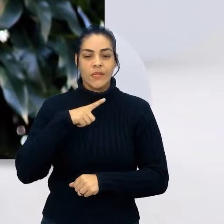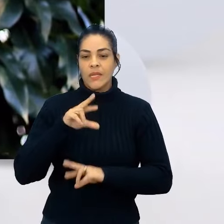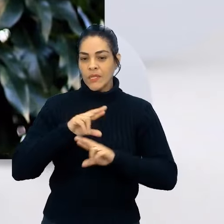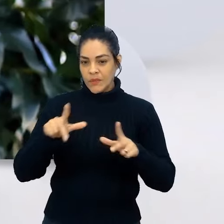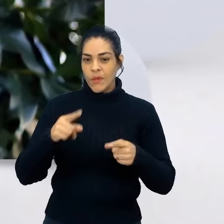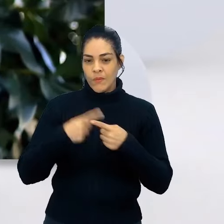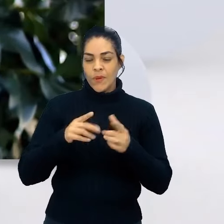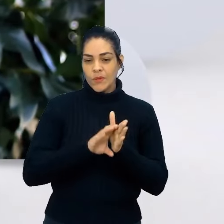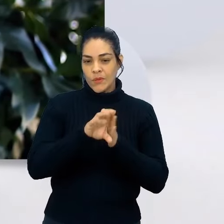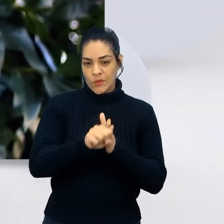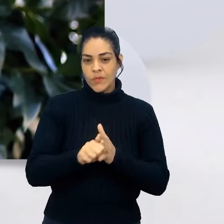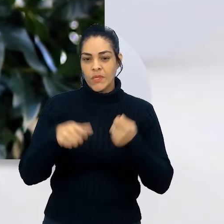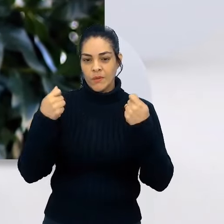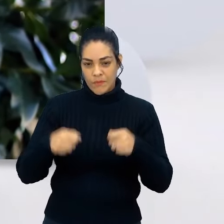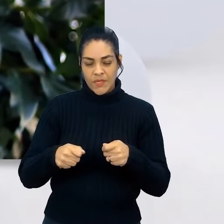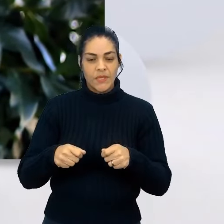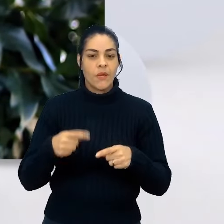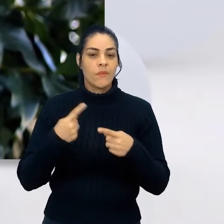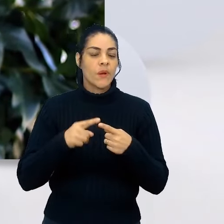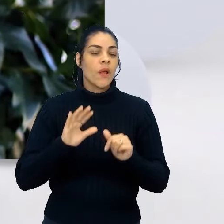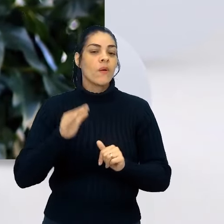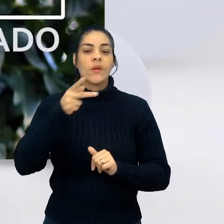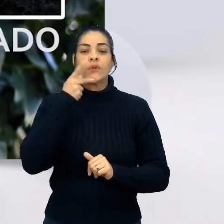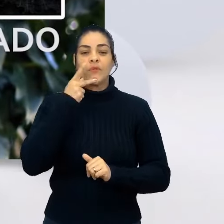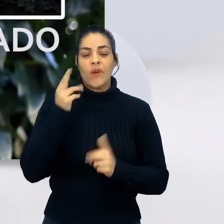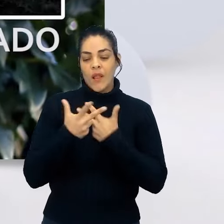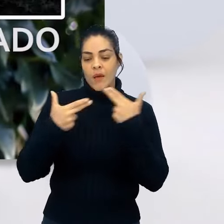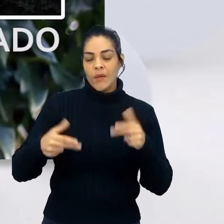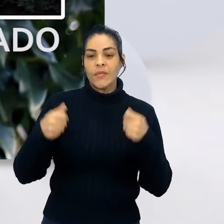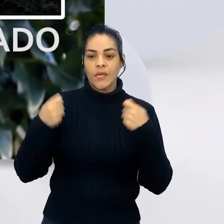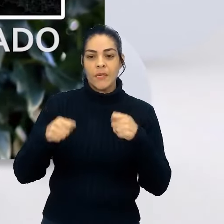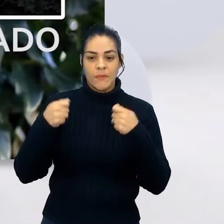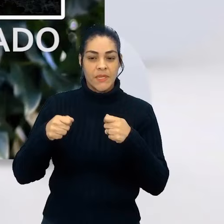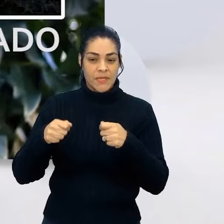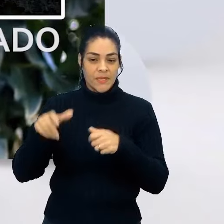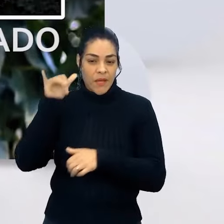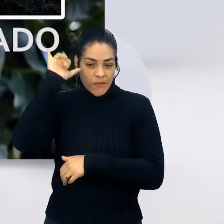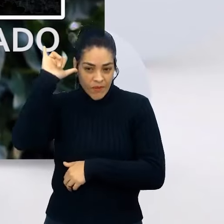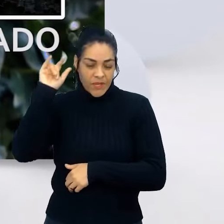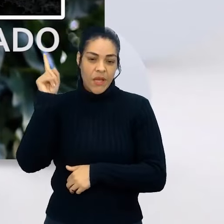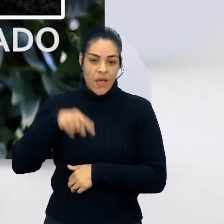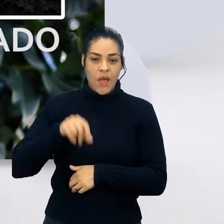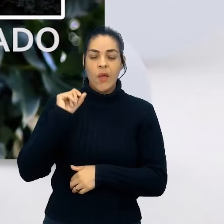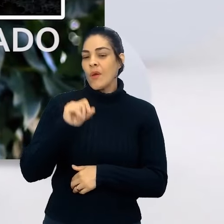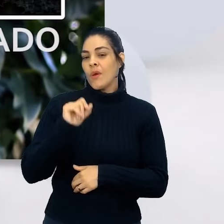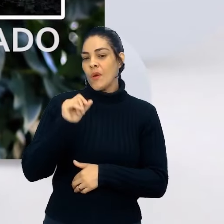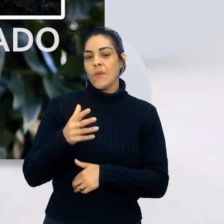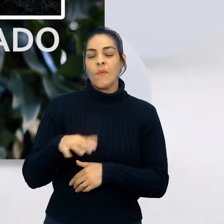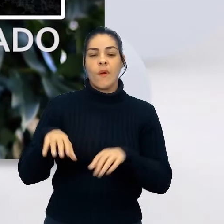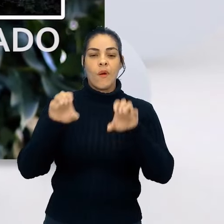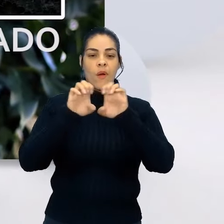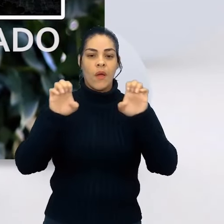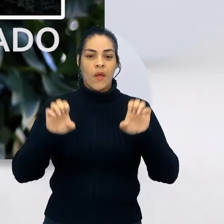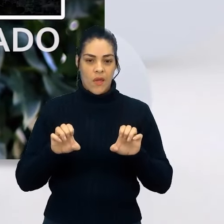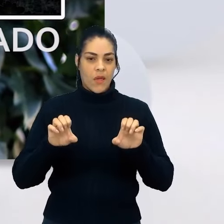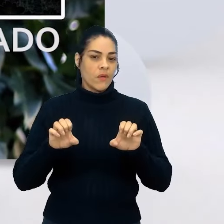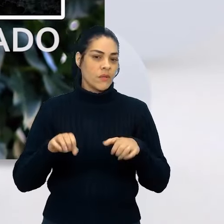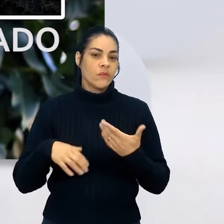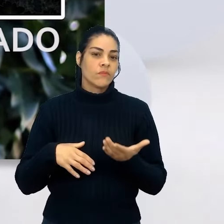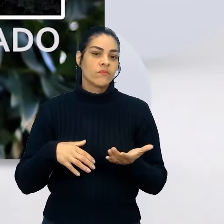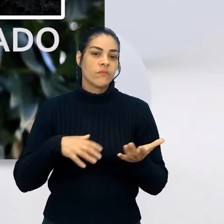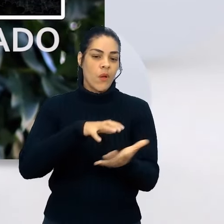conceitos se mantenham. Porque quando você fala em algo que deve ser preservado, seja uma espécie, um ecossistema ou um bioma como um